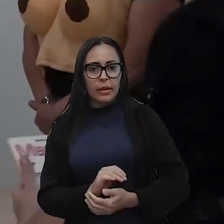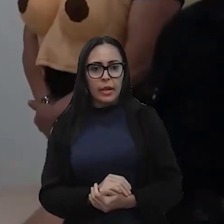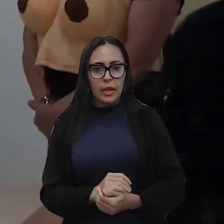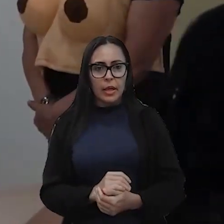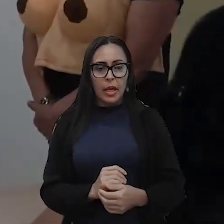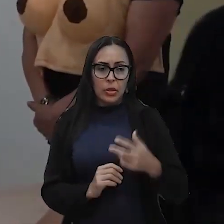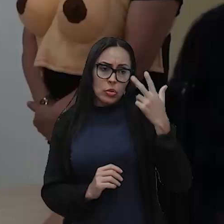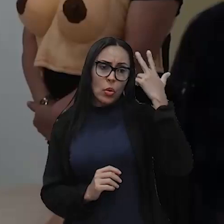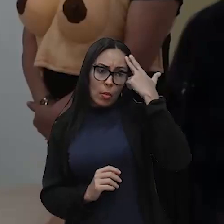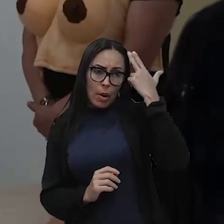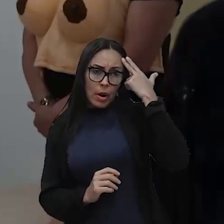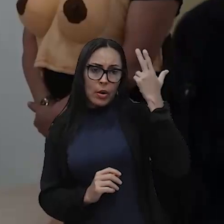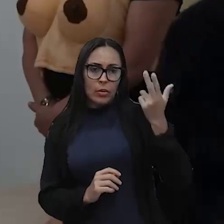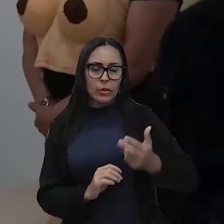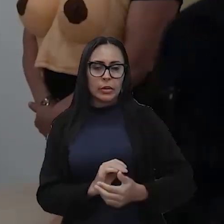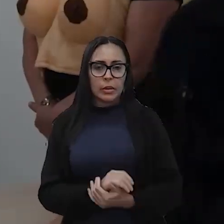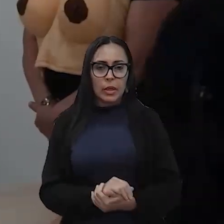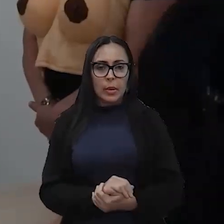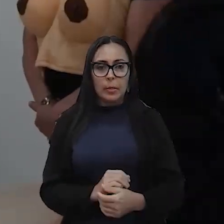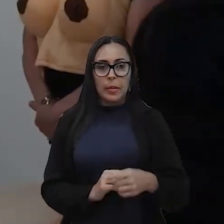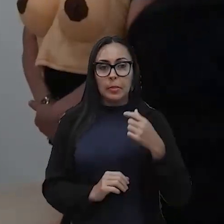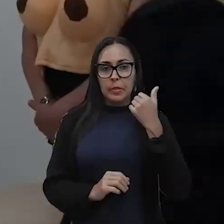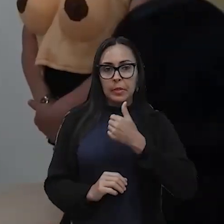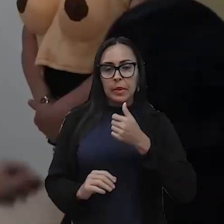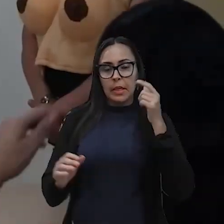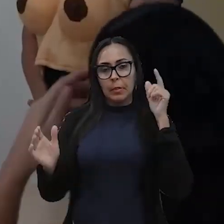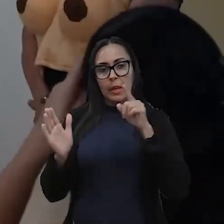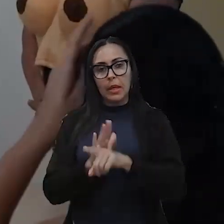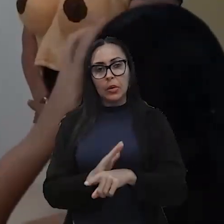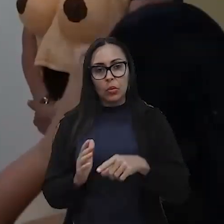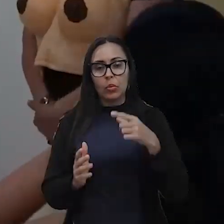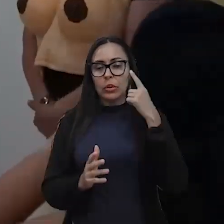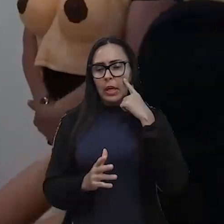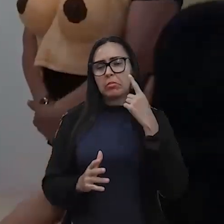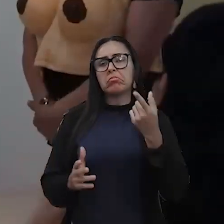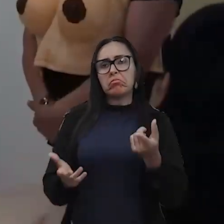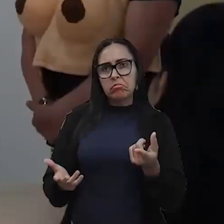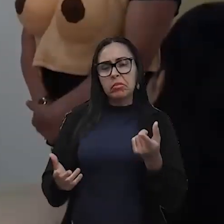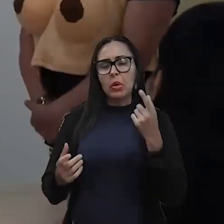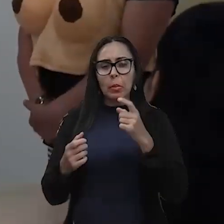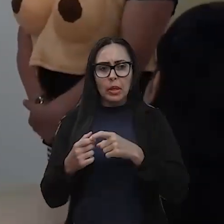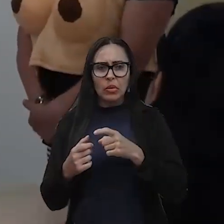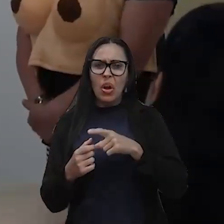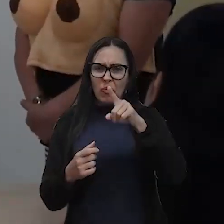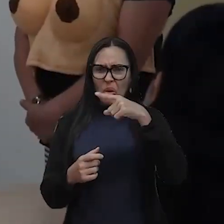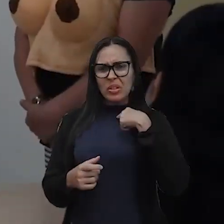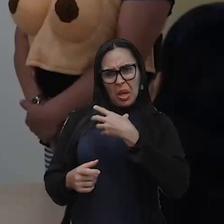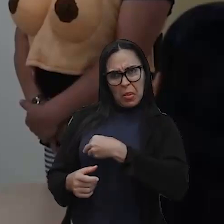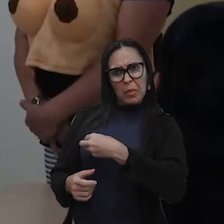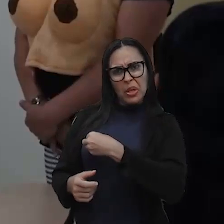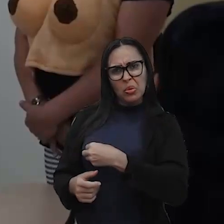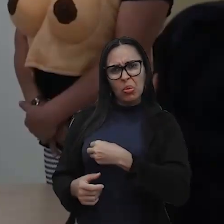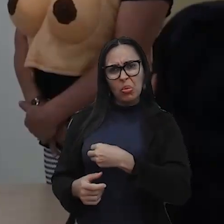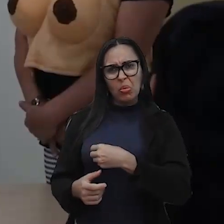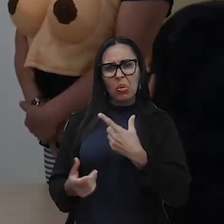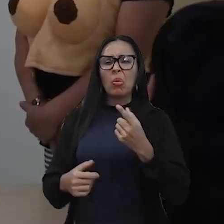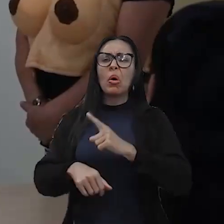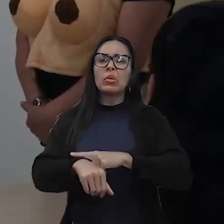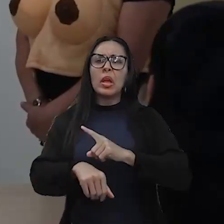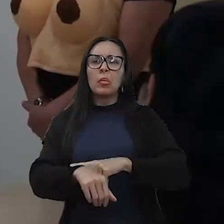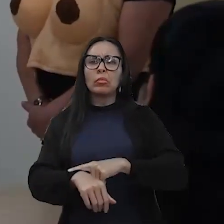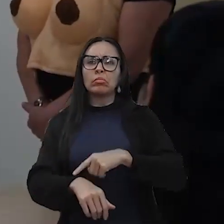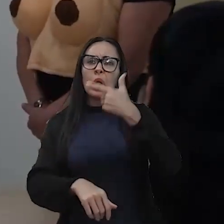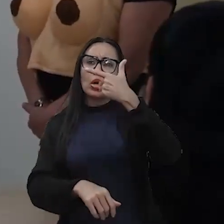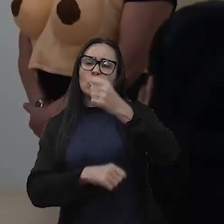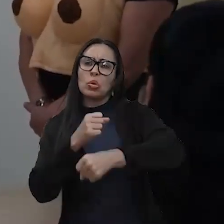que o mastologista, colega ou colega enfermeira vai perguntar é: você amamentou? Parou há quanto tempo? 2 anos, 3 anos,